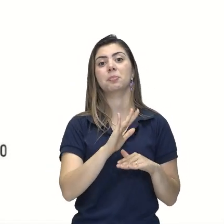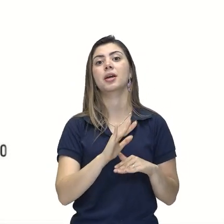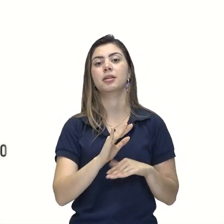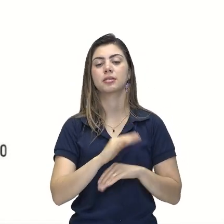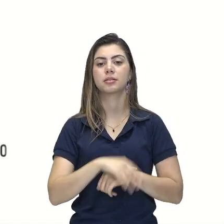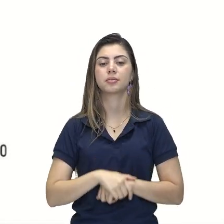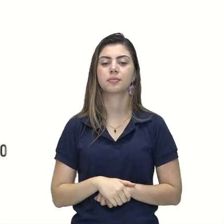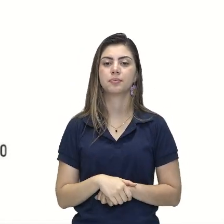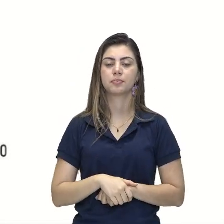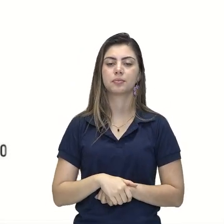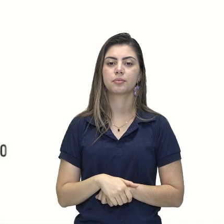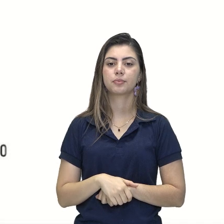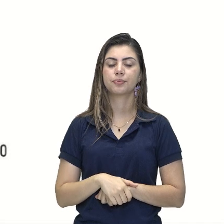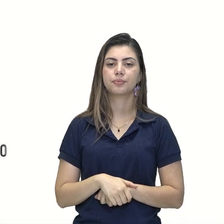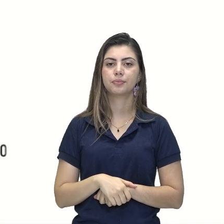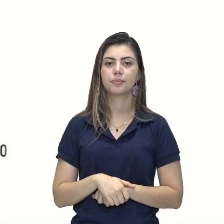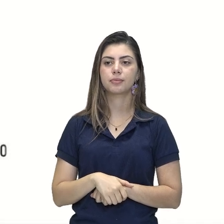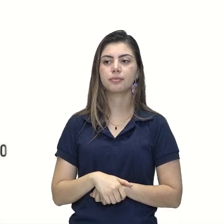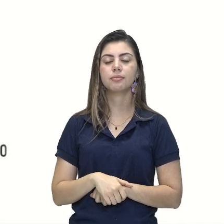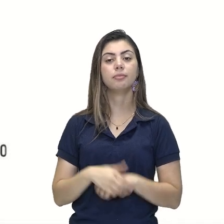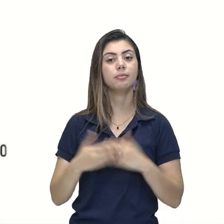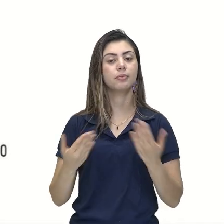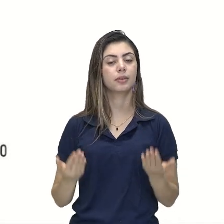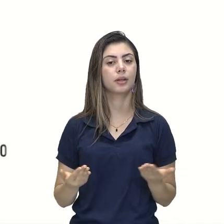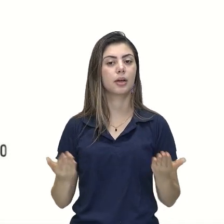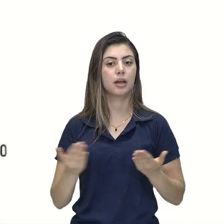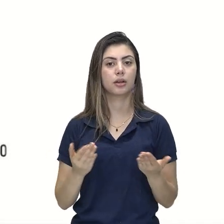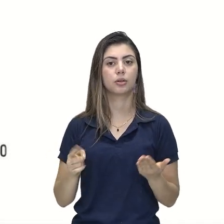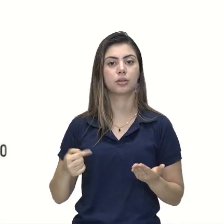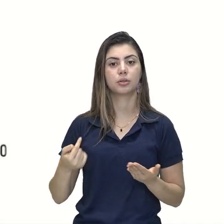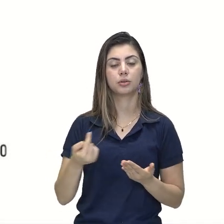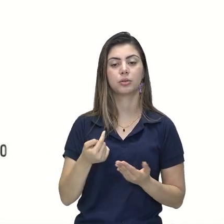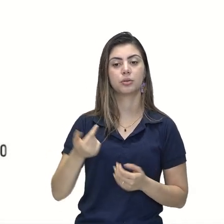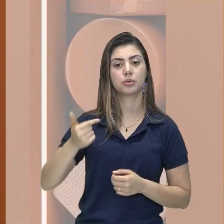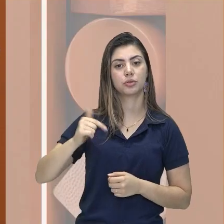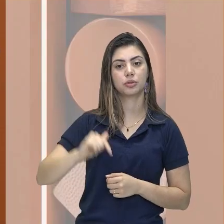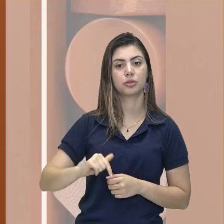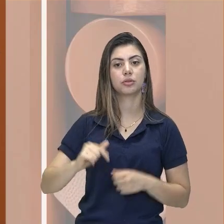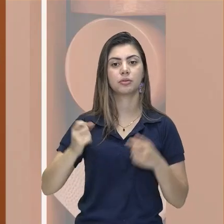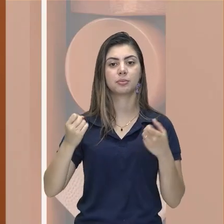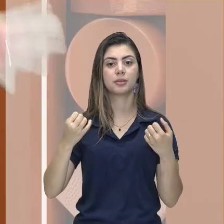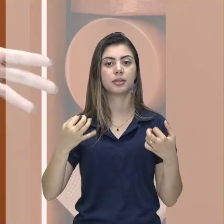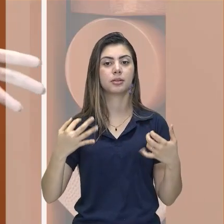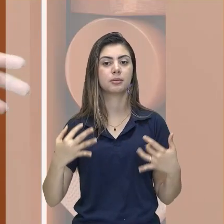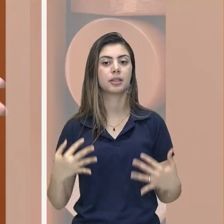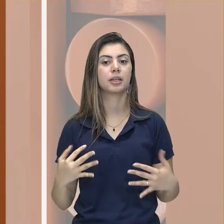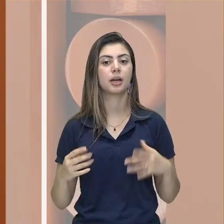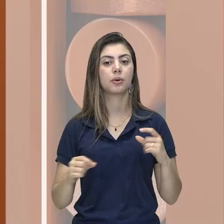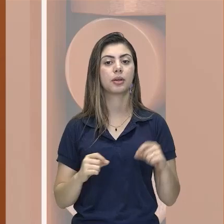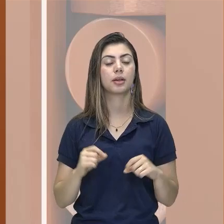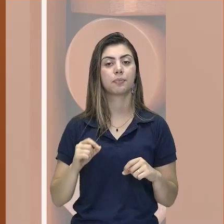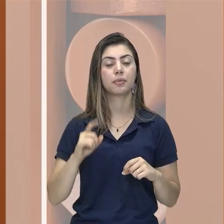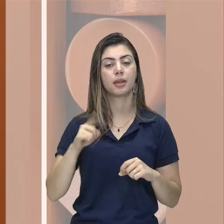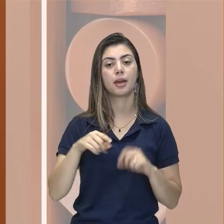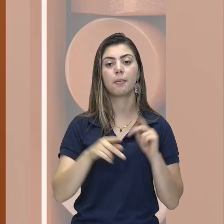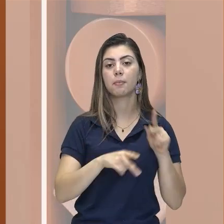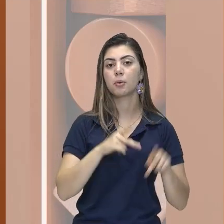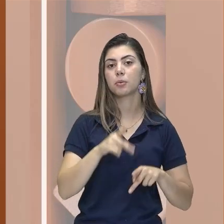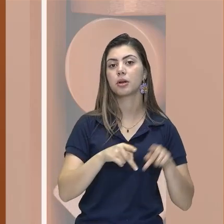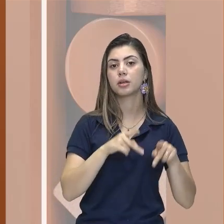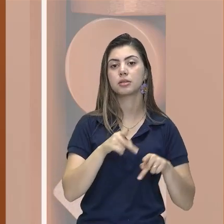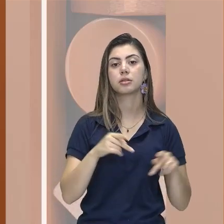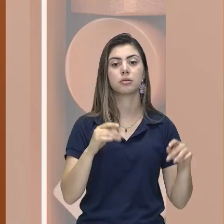E aí agora a gente vai voltar aqui, né, tratar mais especificamente da população